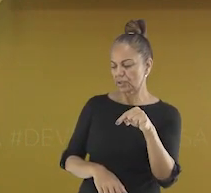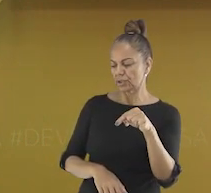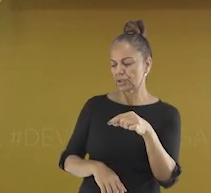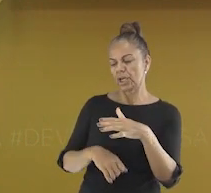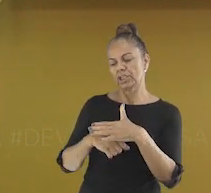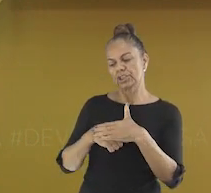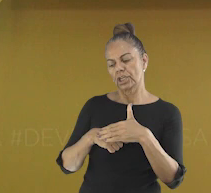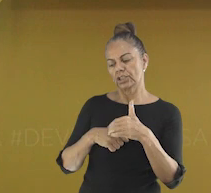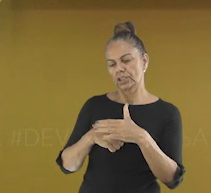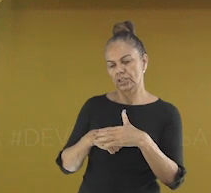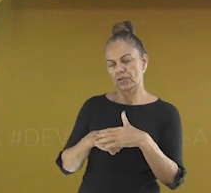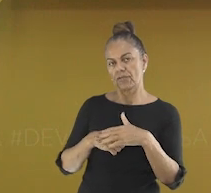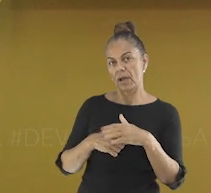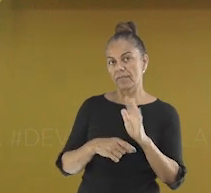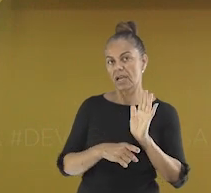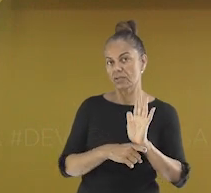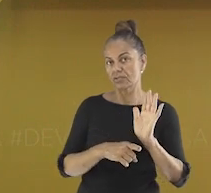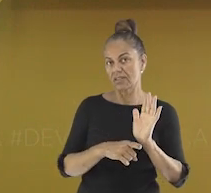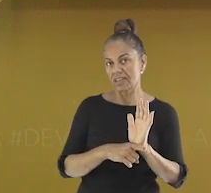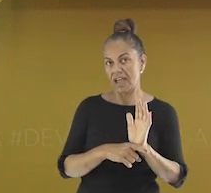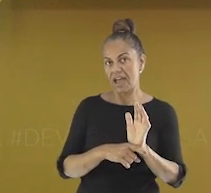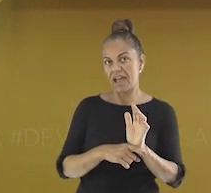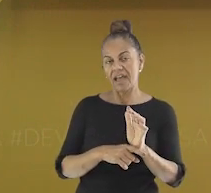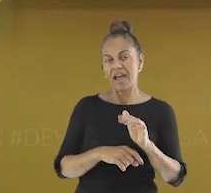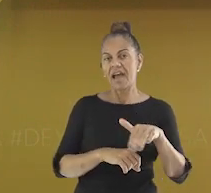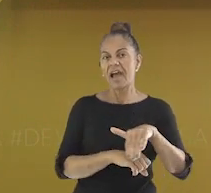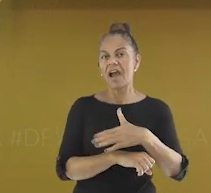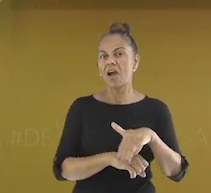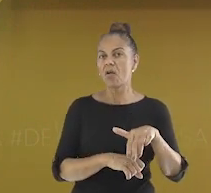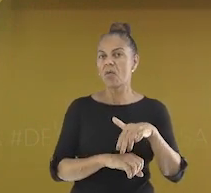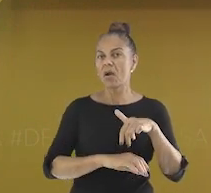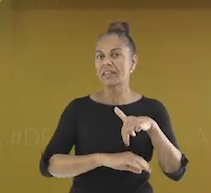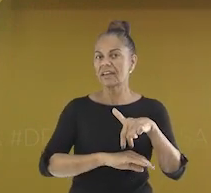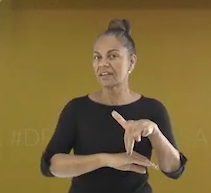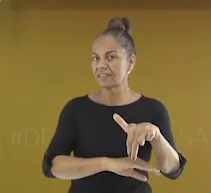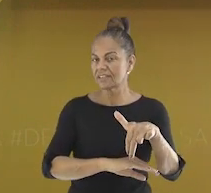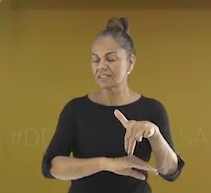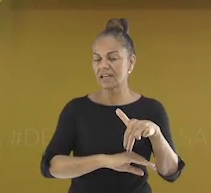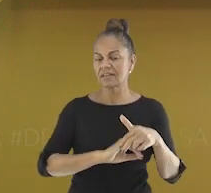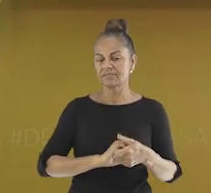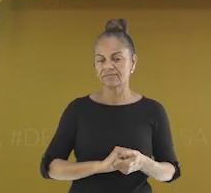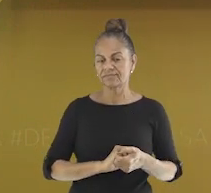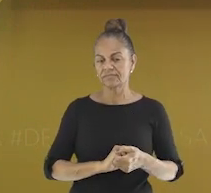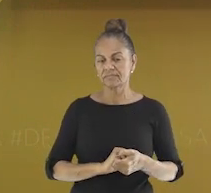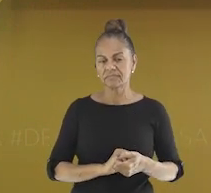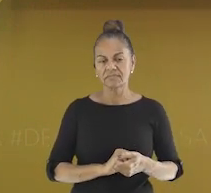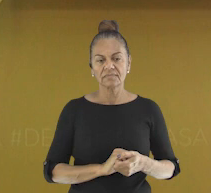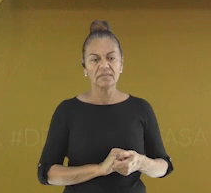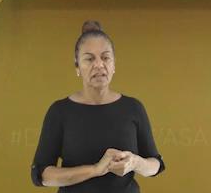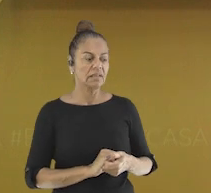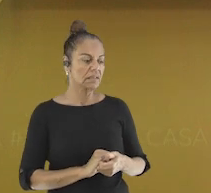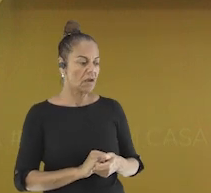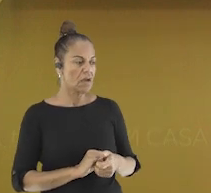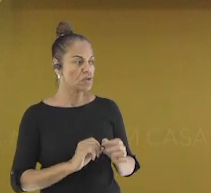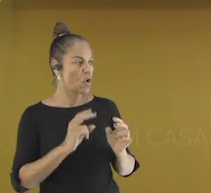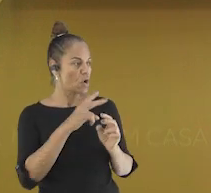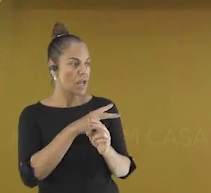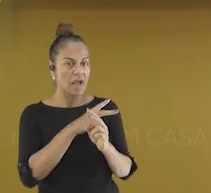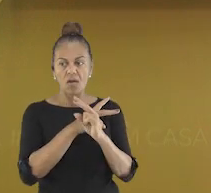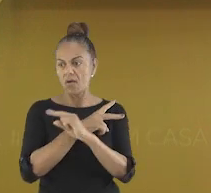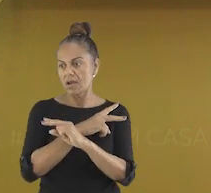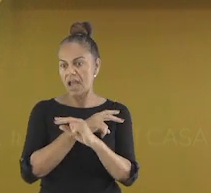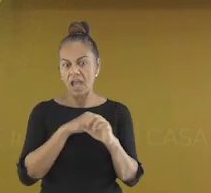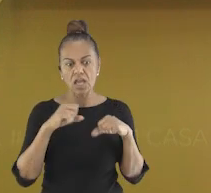garotinho. Será que esse garotinho gentil me ajudaria a atravessar a rua? Claro! Primeiro,